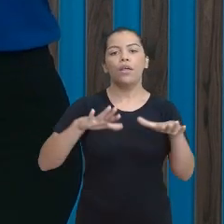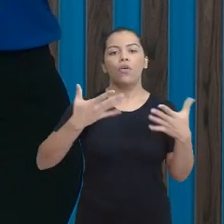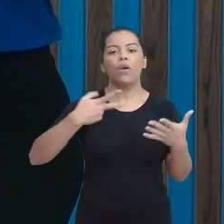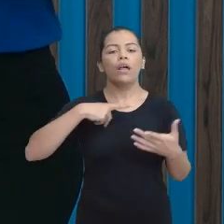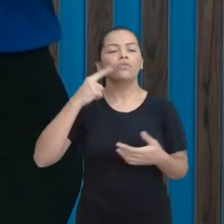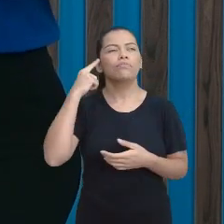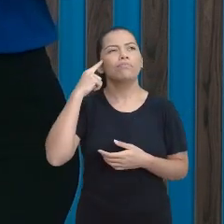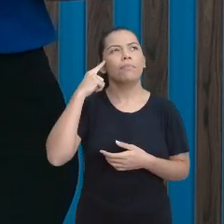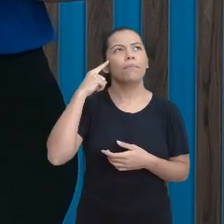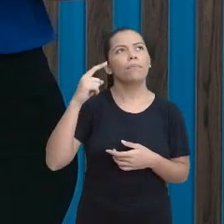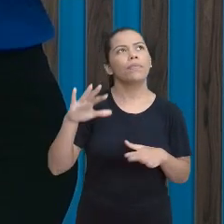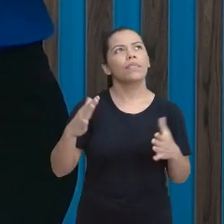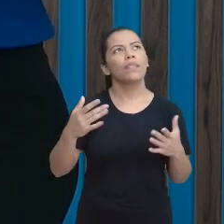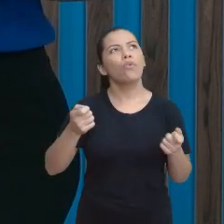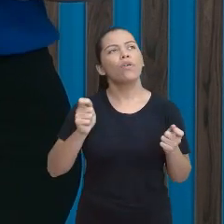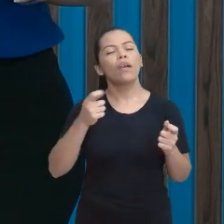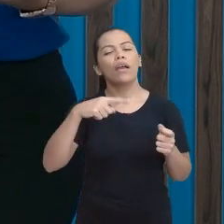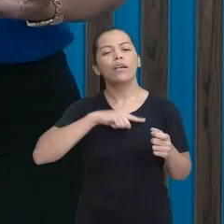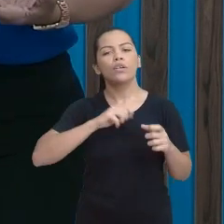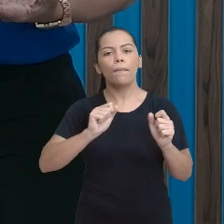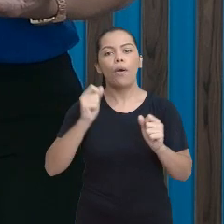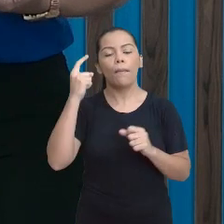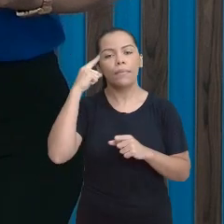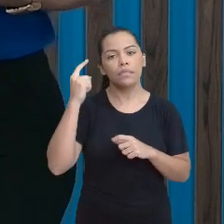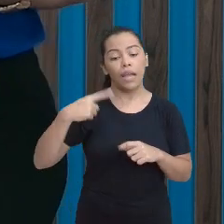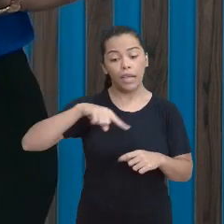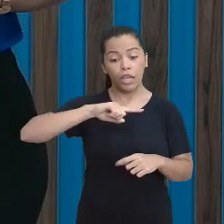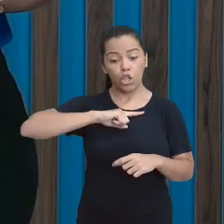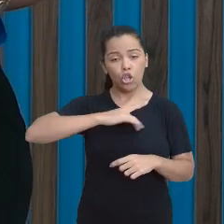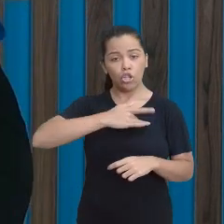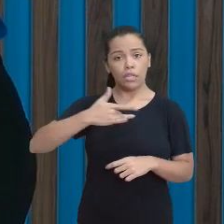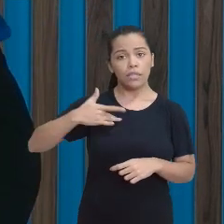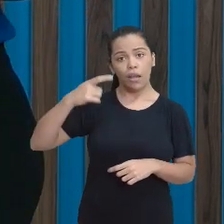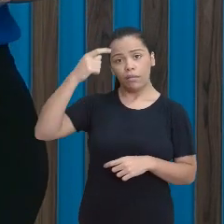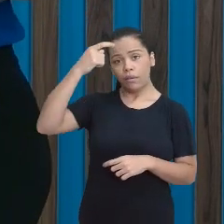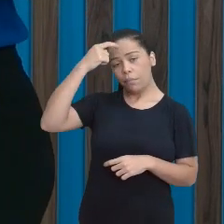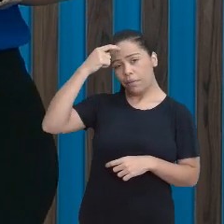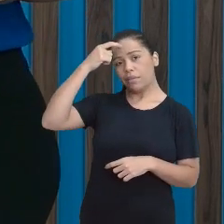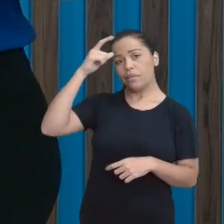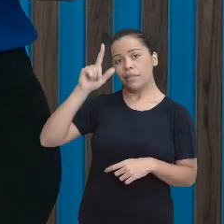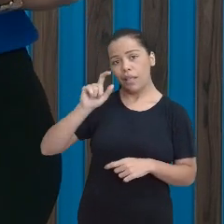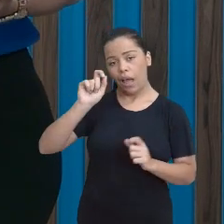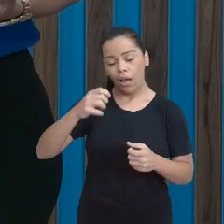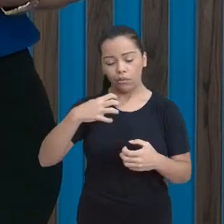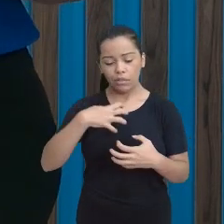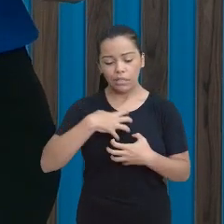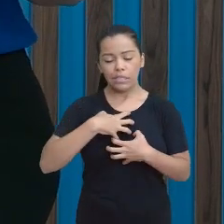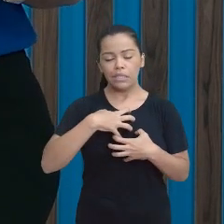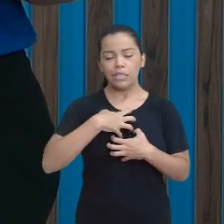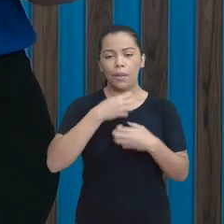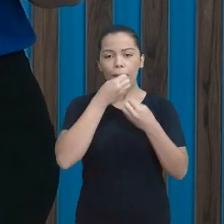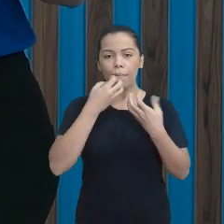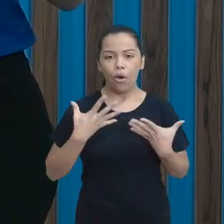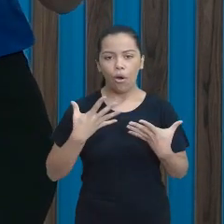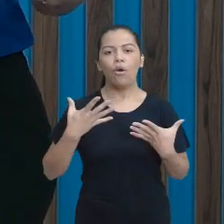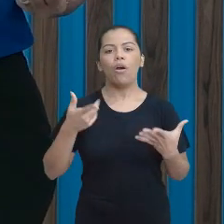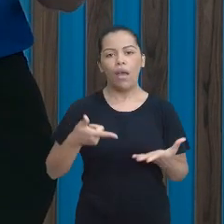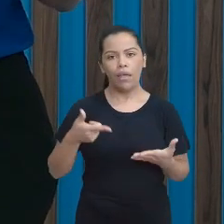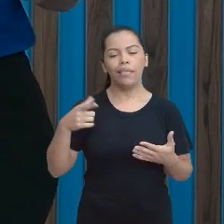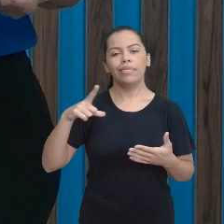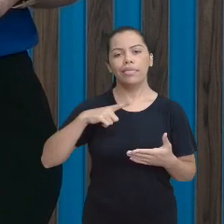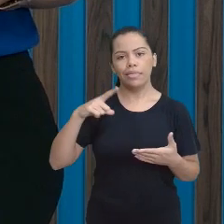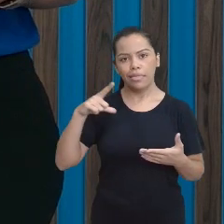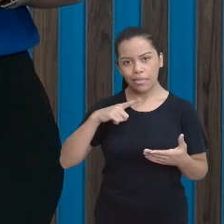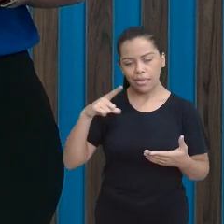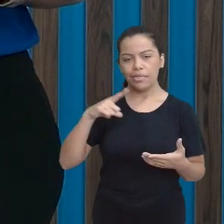pensar, o que a gente pode concluir? Que o nosso estado de saúde mental, o nosso estado de bem-estar, interfere sim muito no